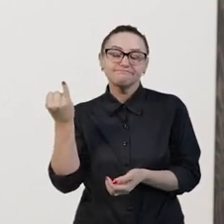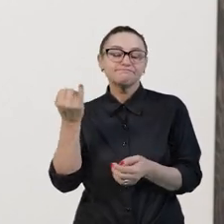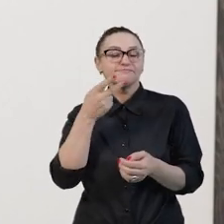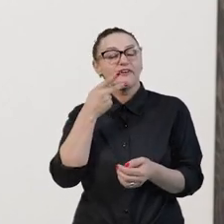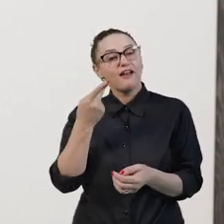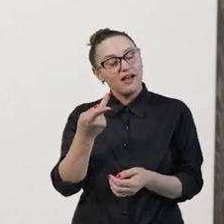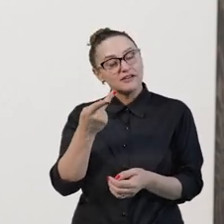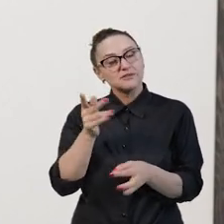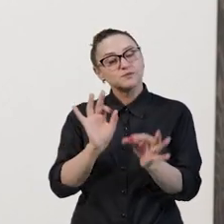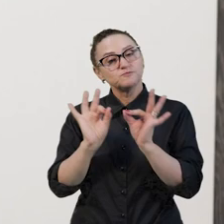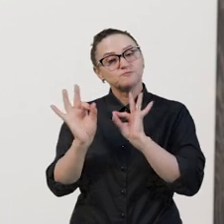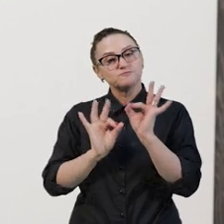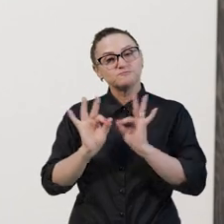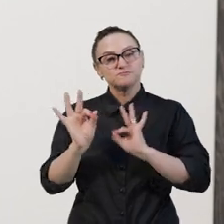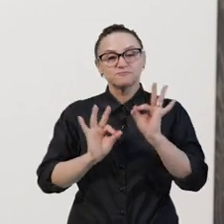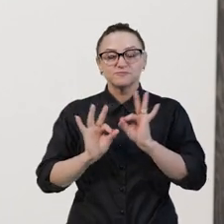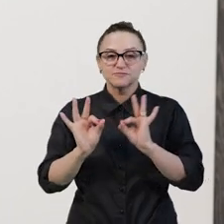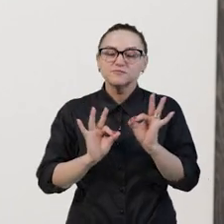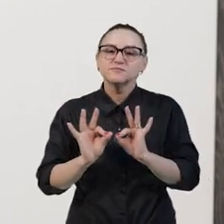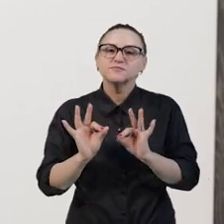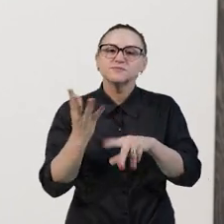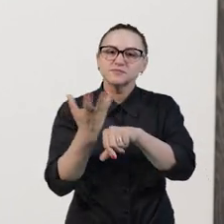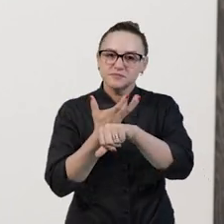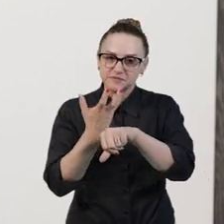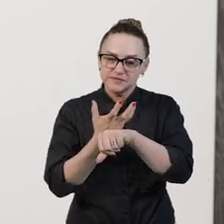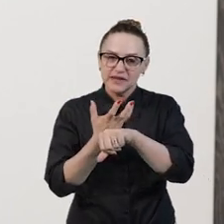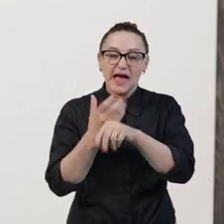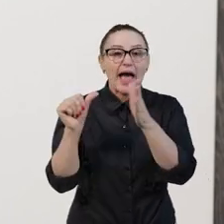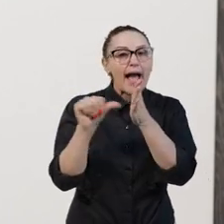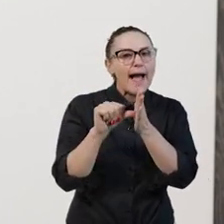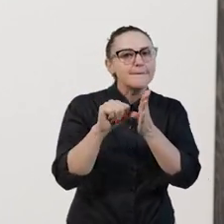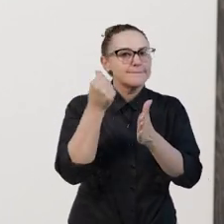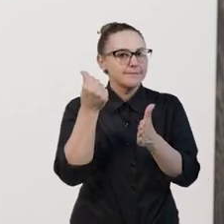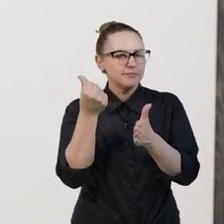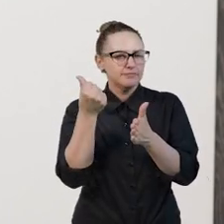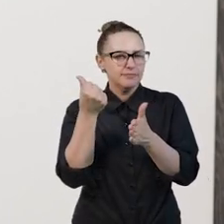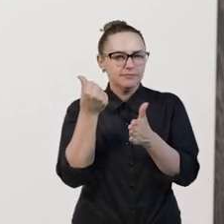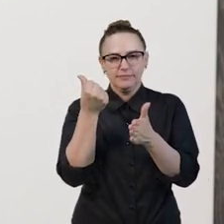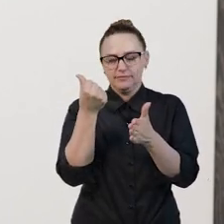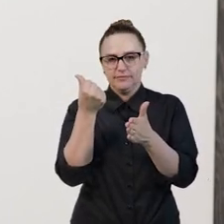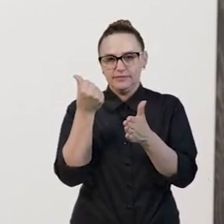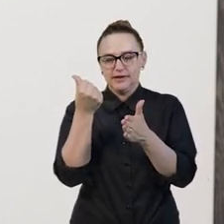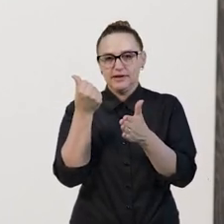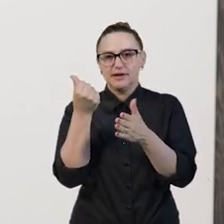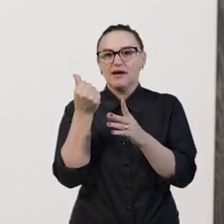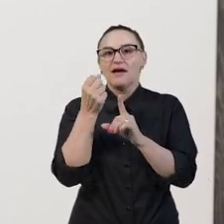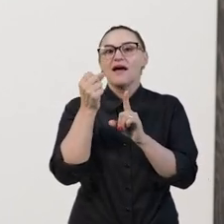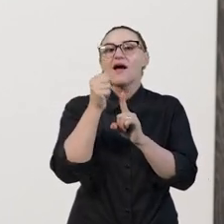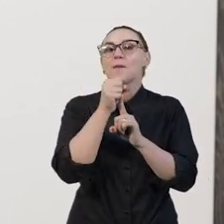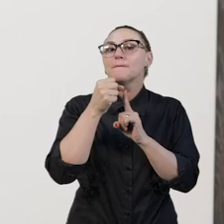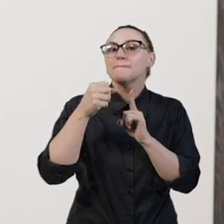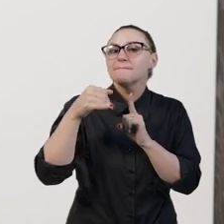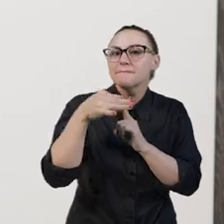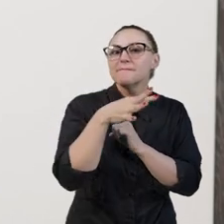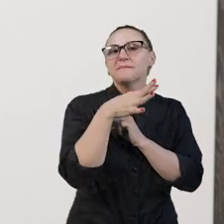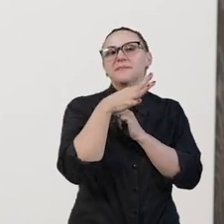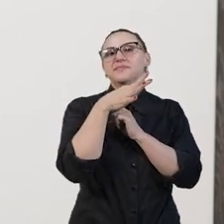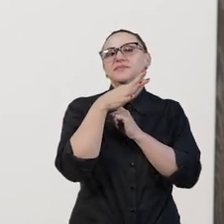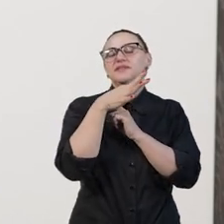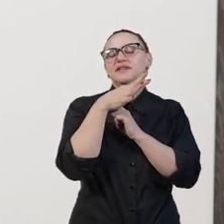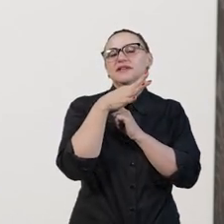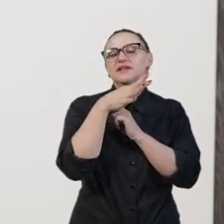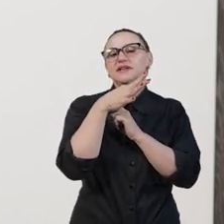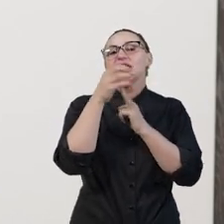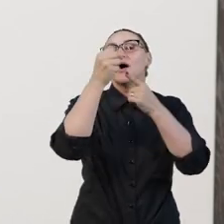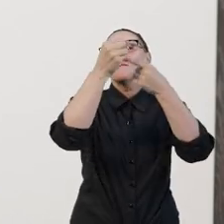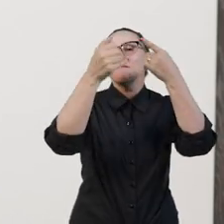ela está organizada em 5 unidades a primeira unidade é uma caracterização da disciplina em que vocês irão se